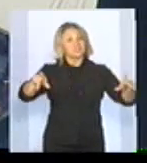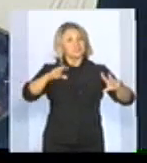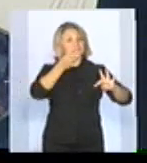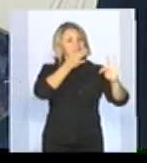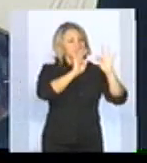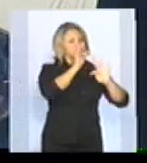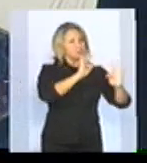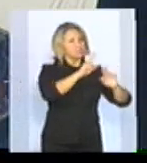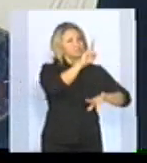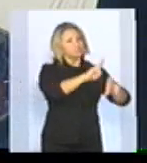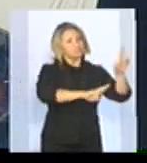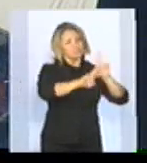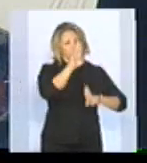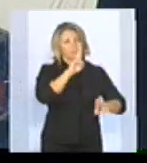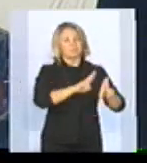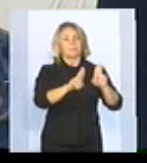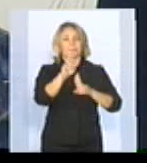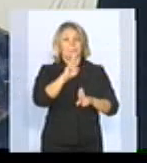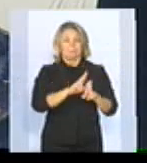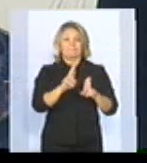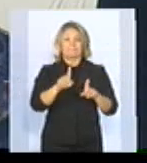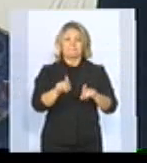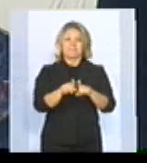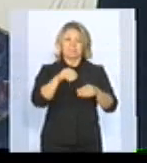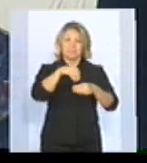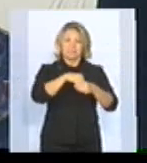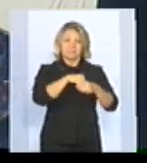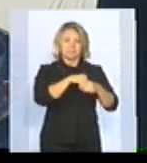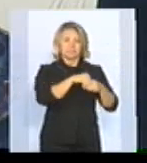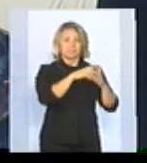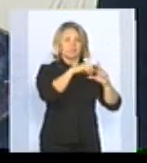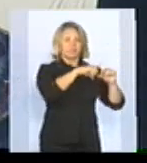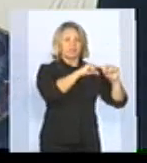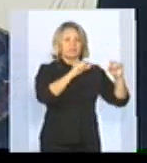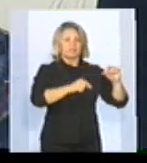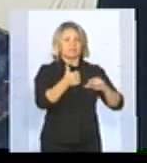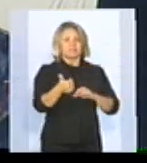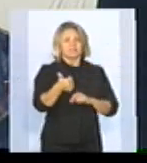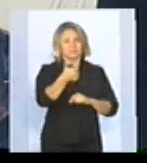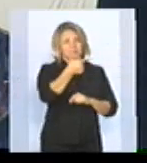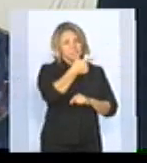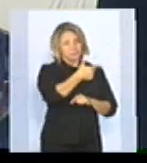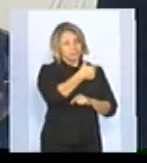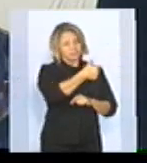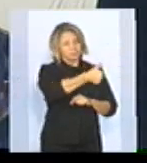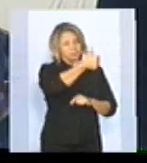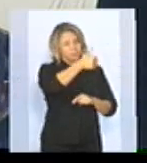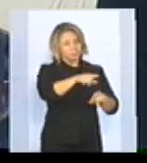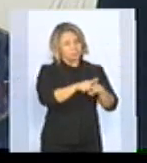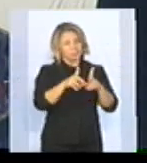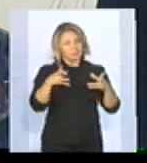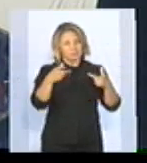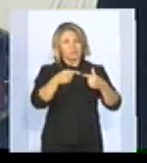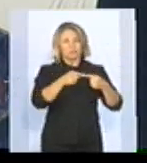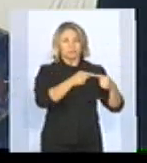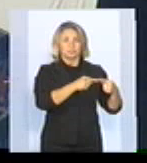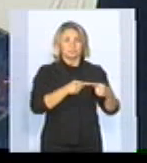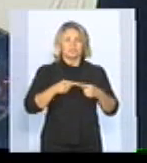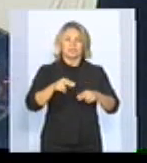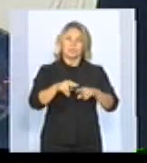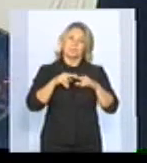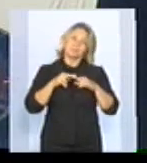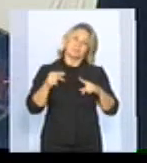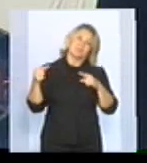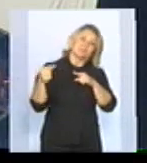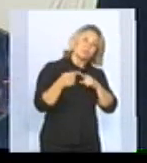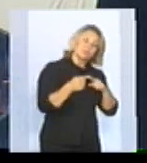serviço, observem os princípios do artigo 221, que trata de produção nacional, regional e independente. Por isso, também estão em